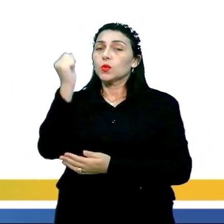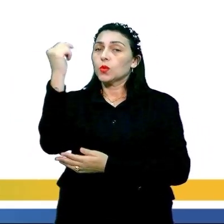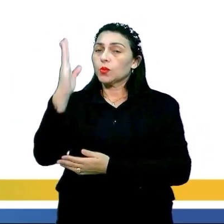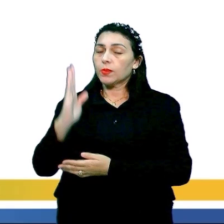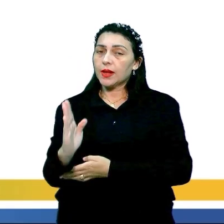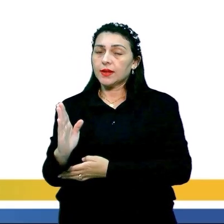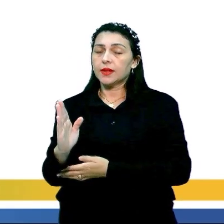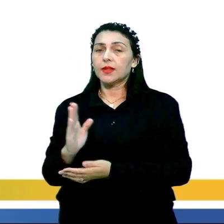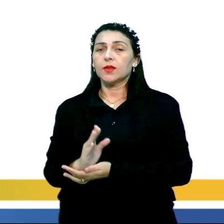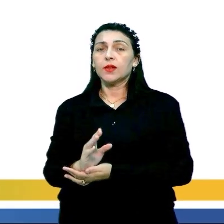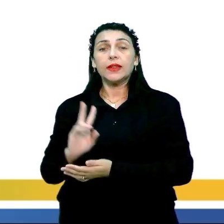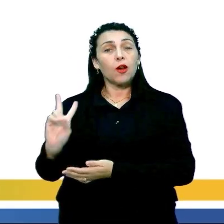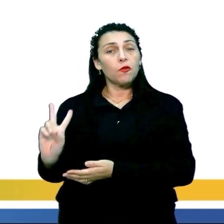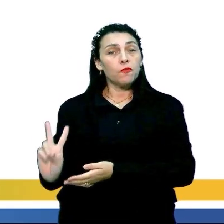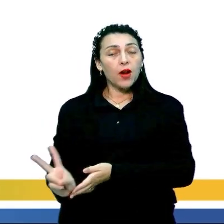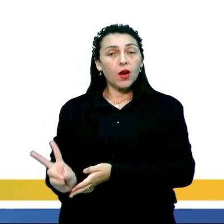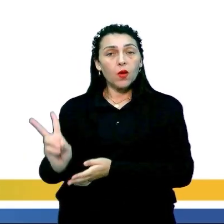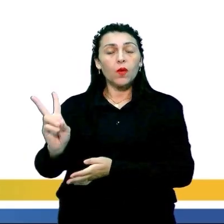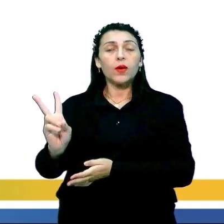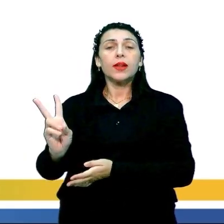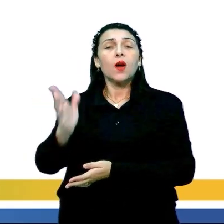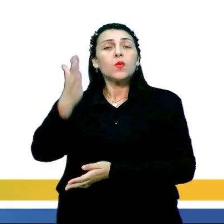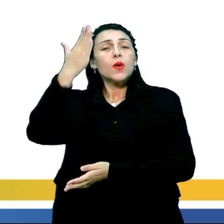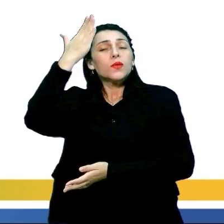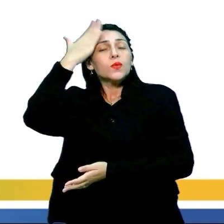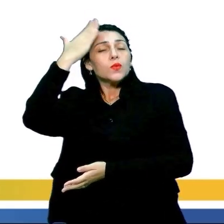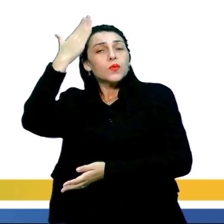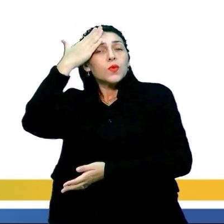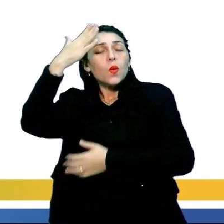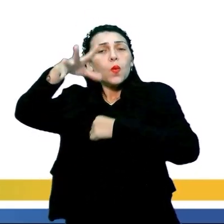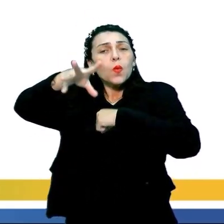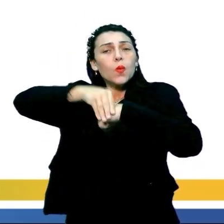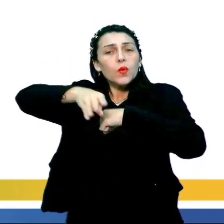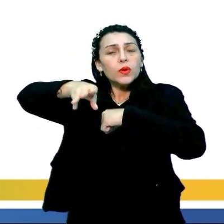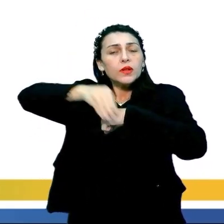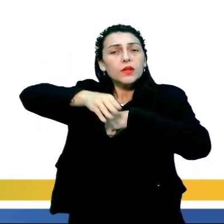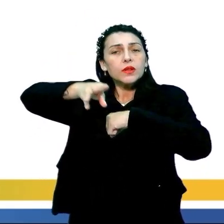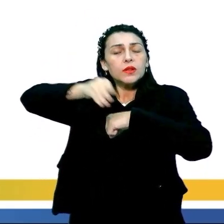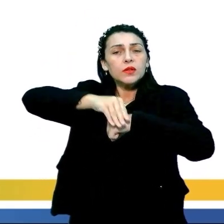Brasil não valorizam os saberes